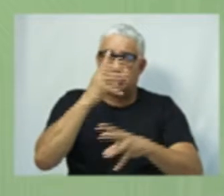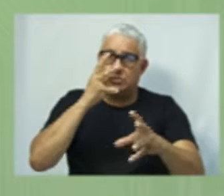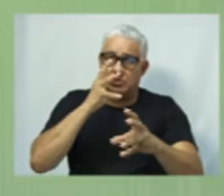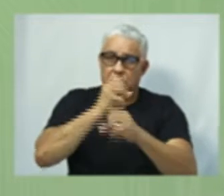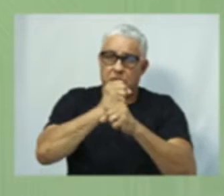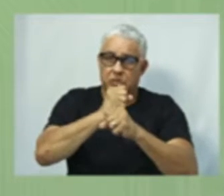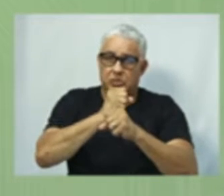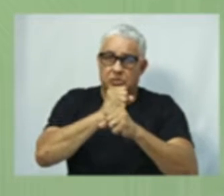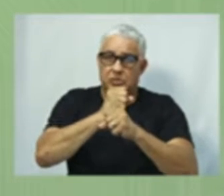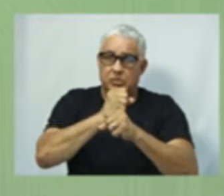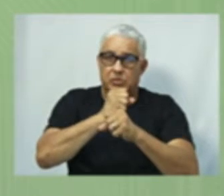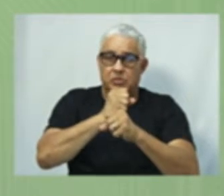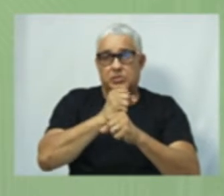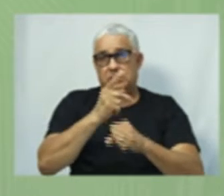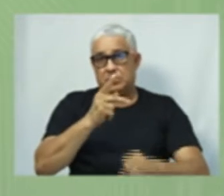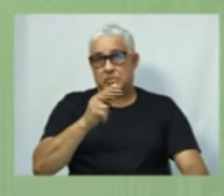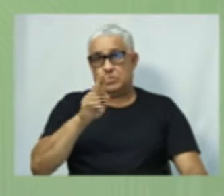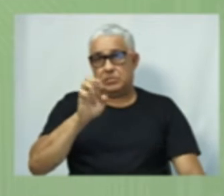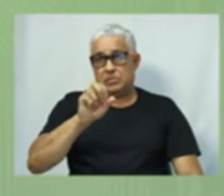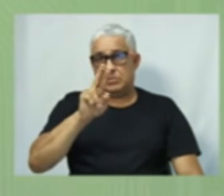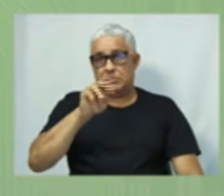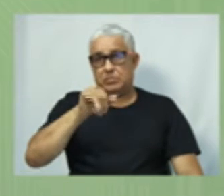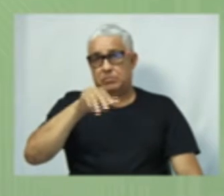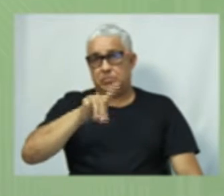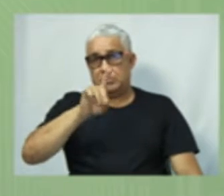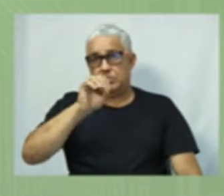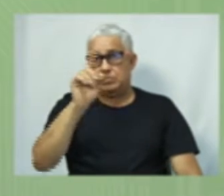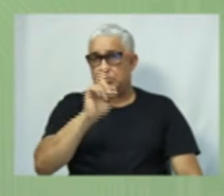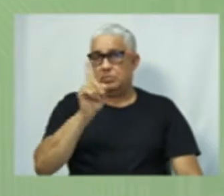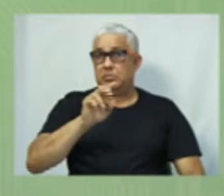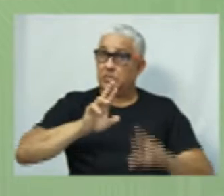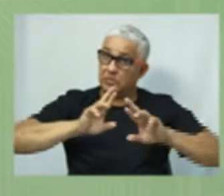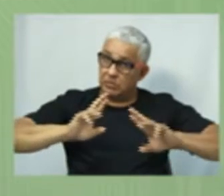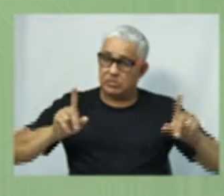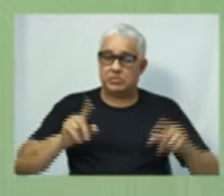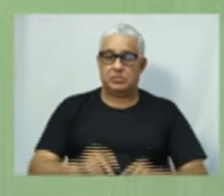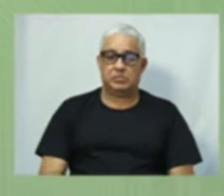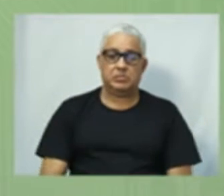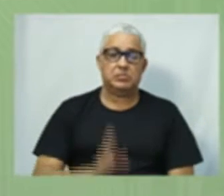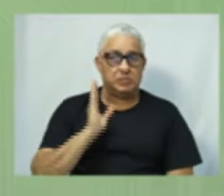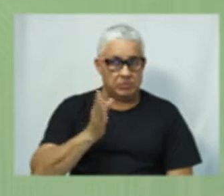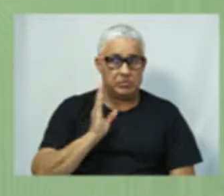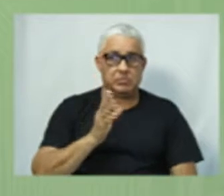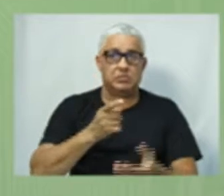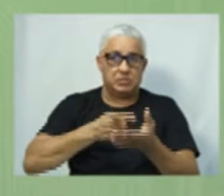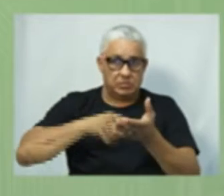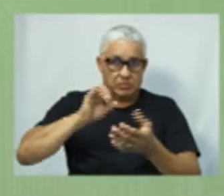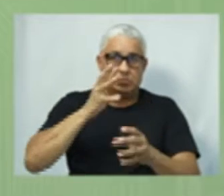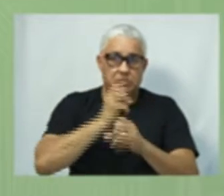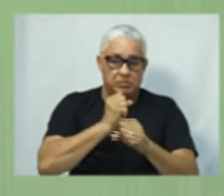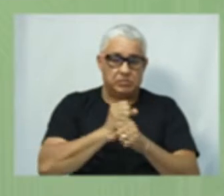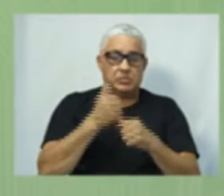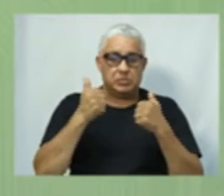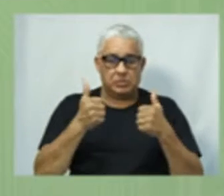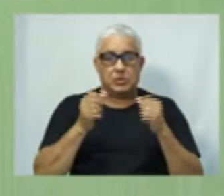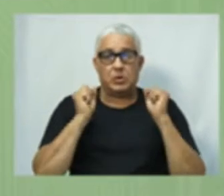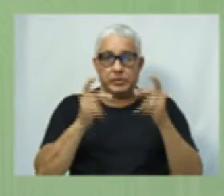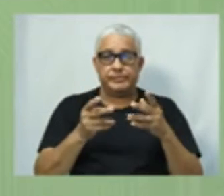lucro presumido, não. Você tem que calcular cada coisa separadamente. Já calculamos o imposto de renda? Agora vamos para